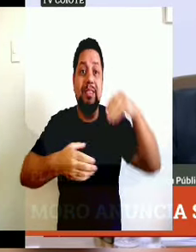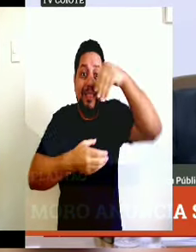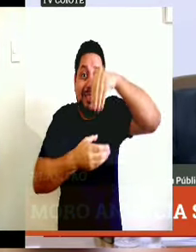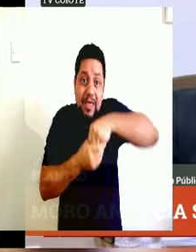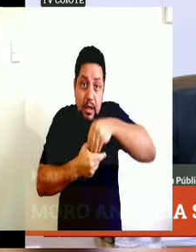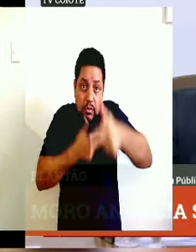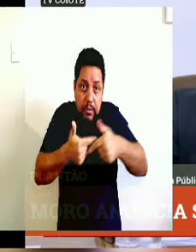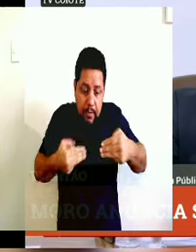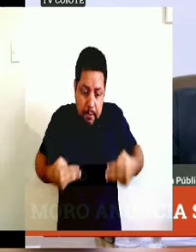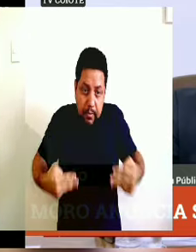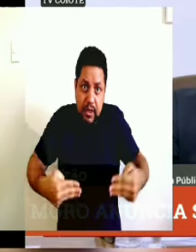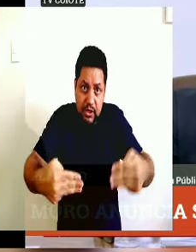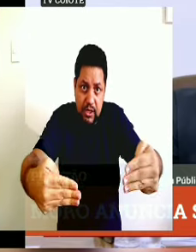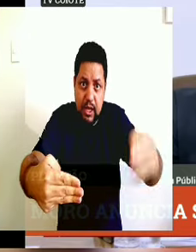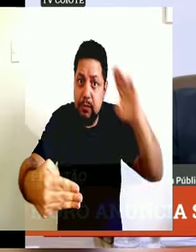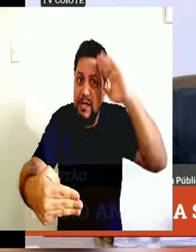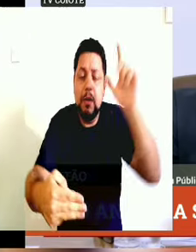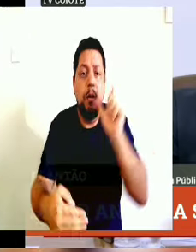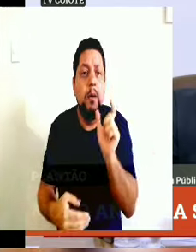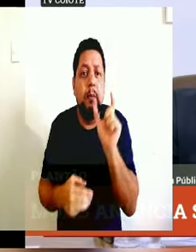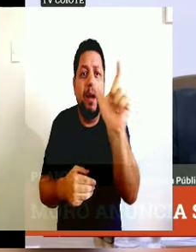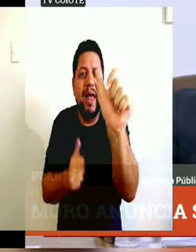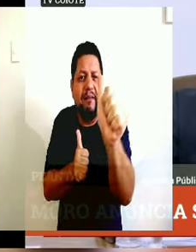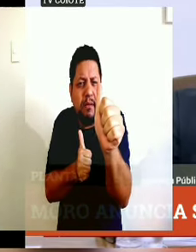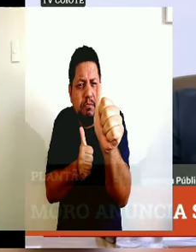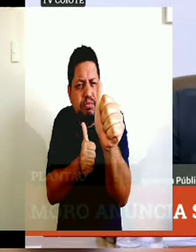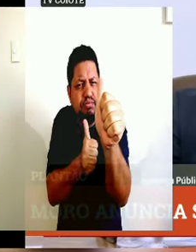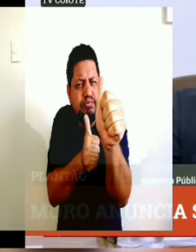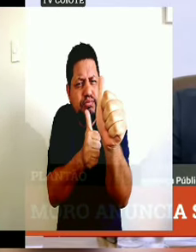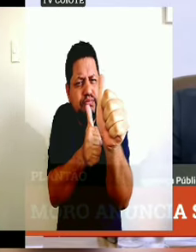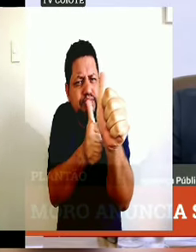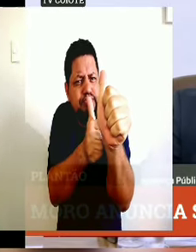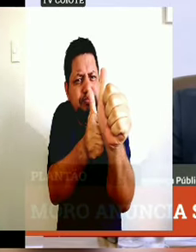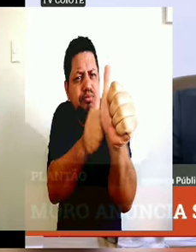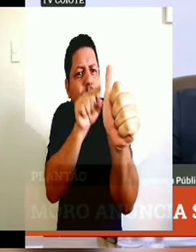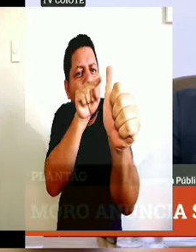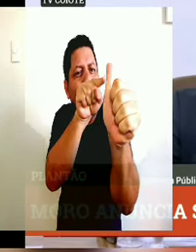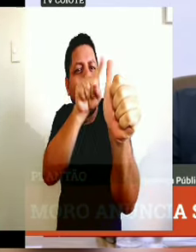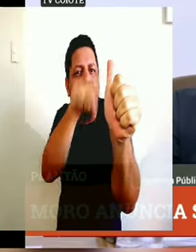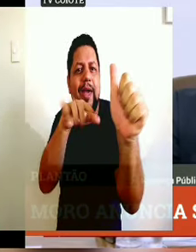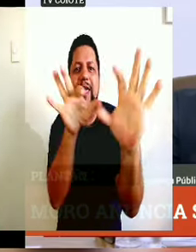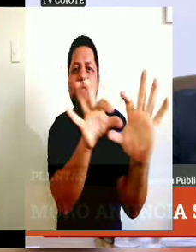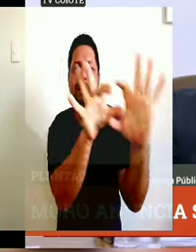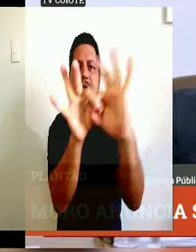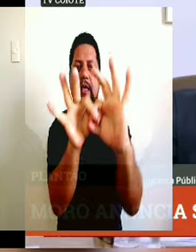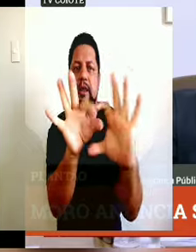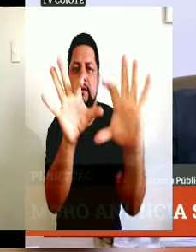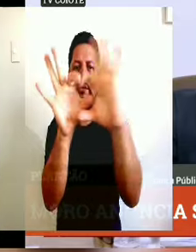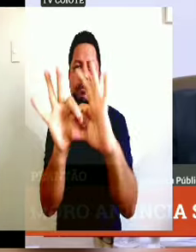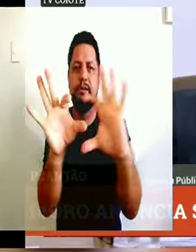reflexões, a palavra morte tem sido integração. Nós